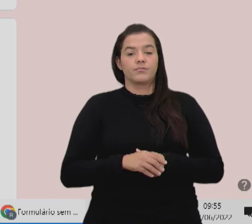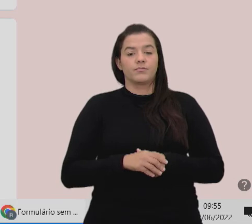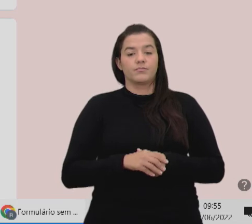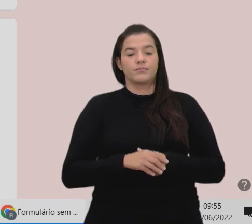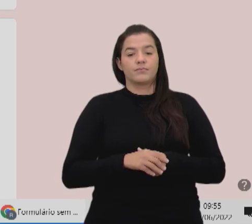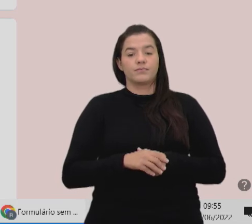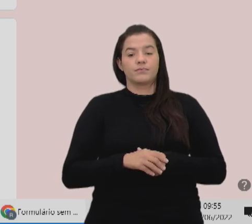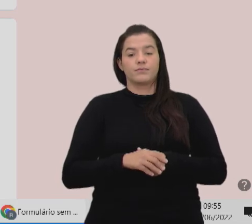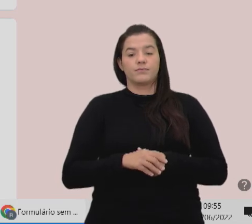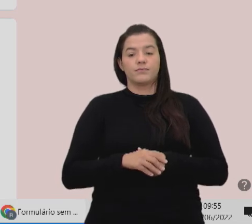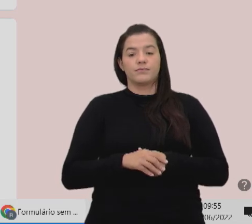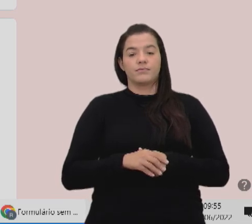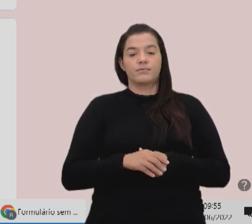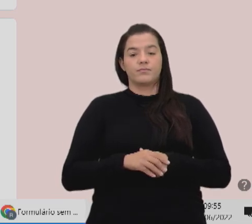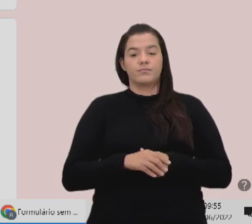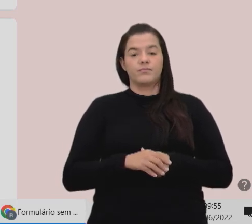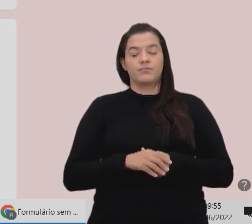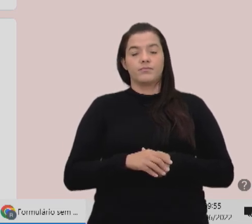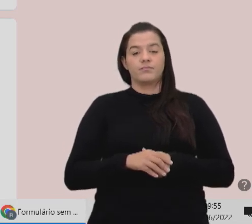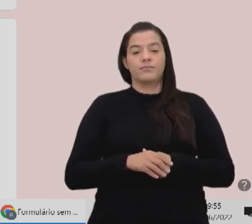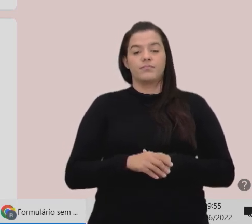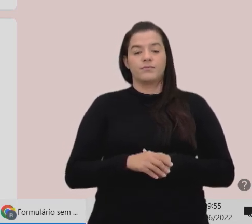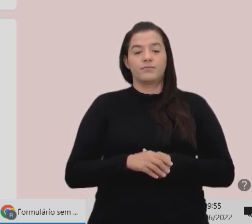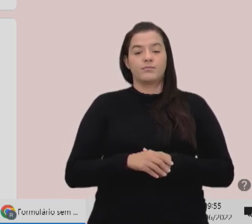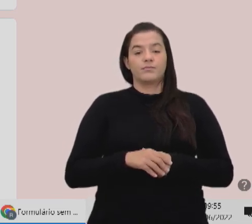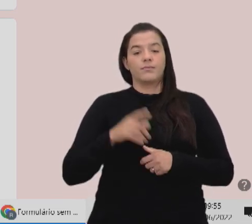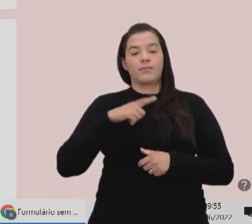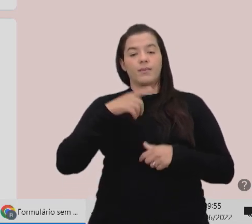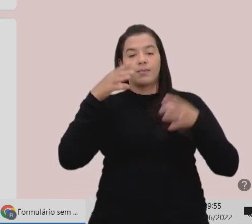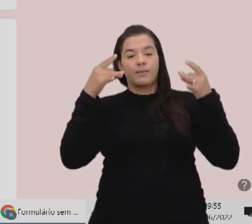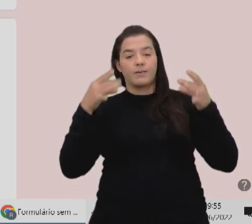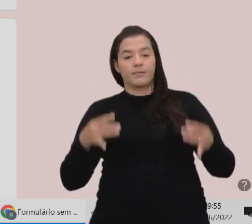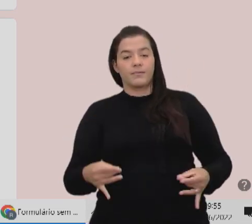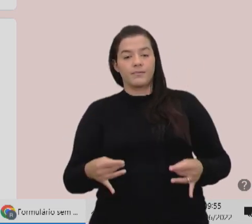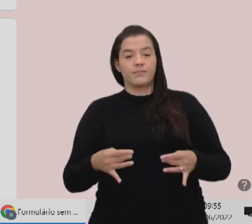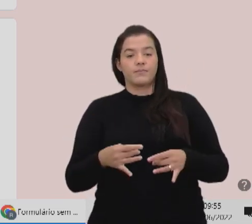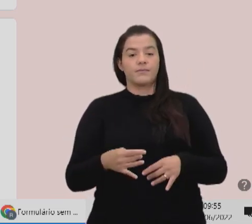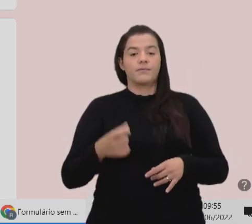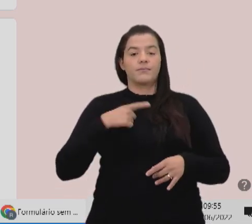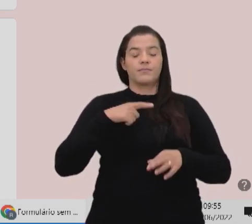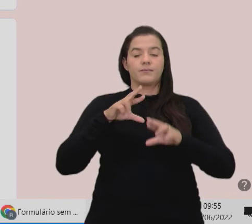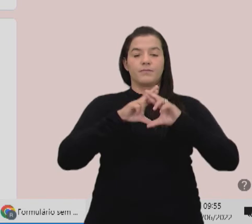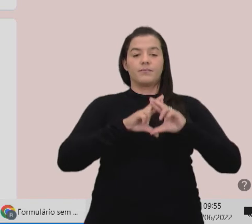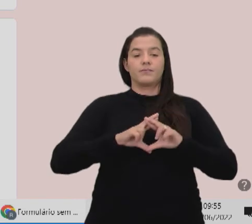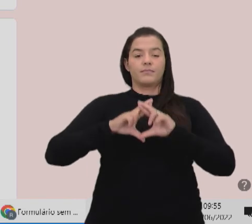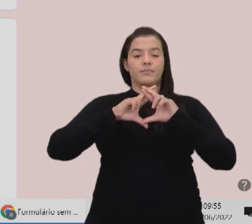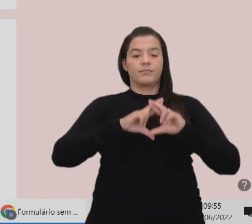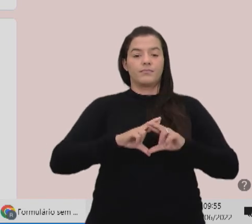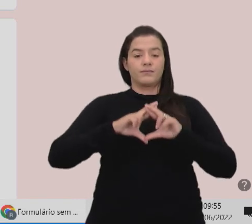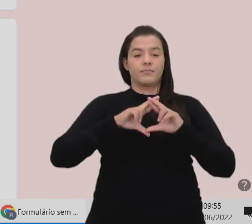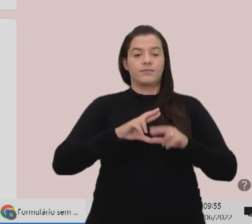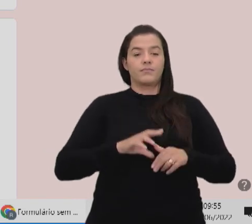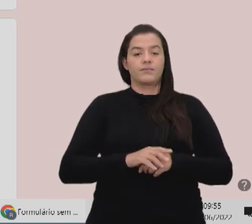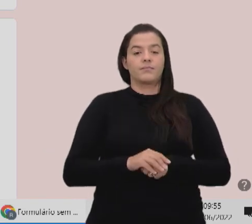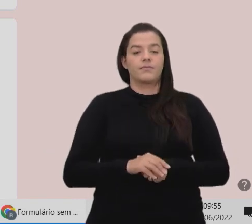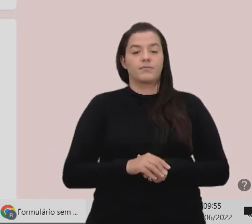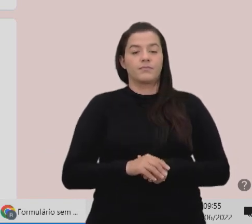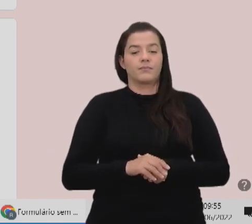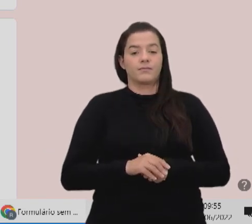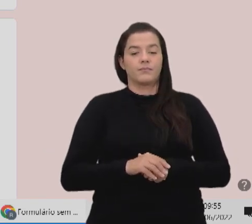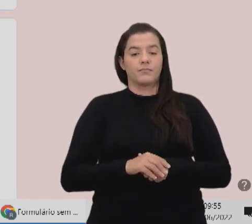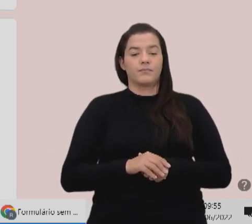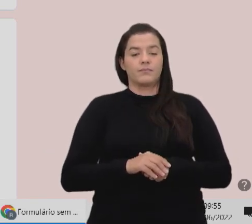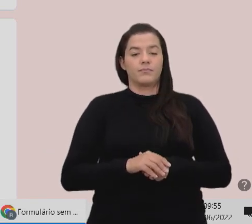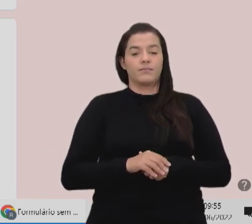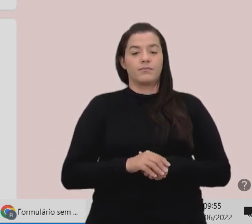Familiar, vai saber. Ok. Eu não tô nem mais enxergando aqui. Descrição, você pôs uma descrição? É a reciclagem. Reciclagem. Então, Ok. reciclagem.